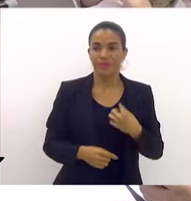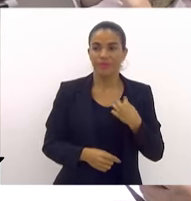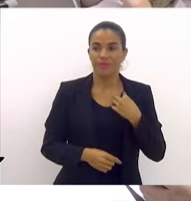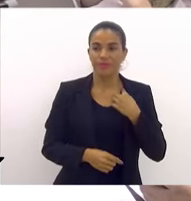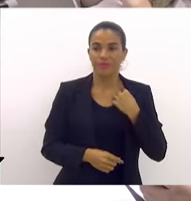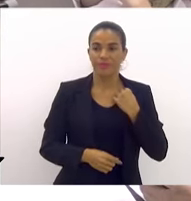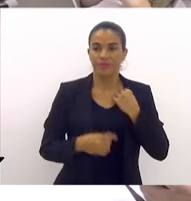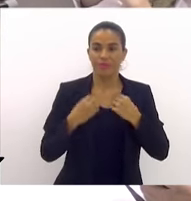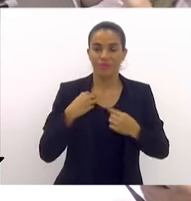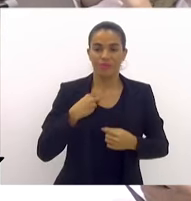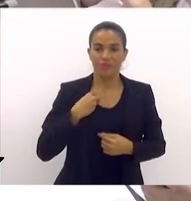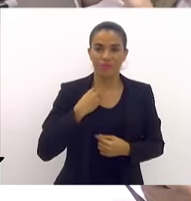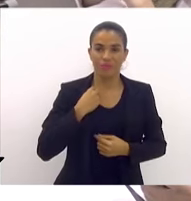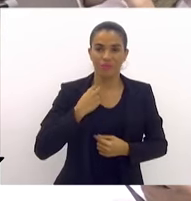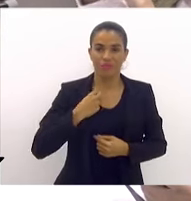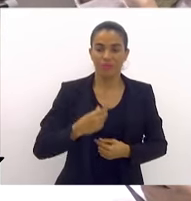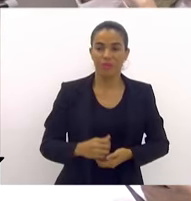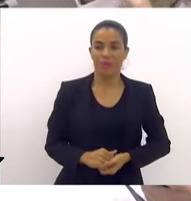Simplesmente,